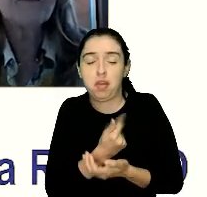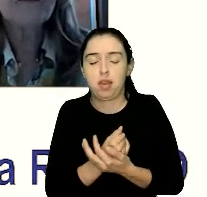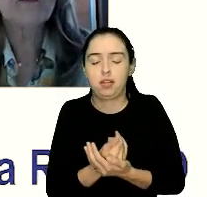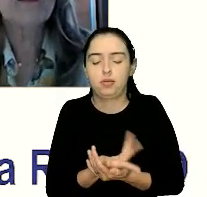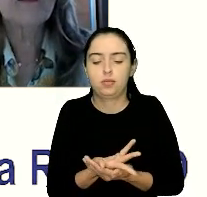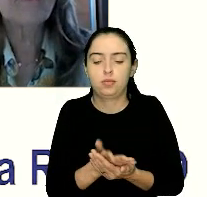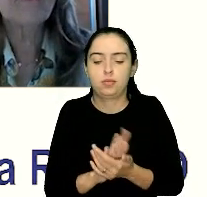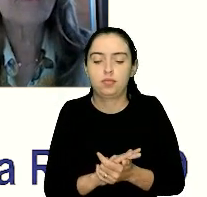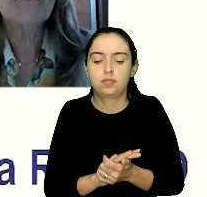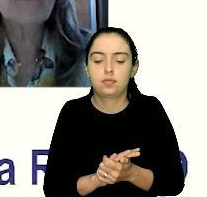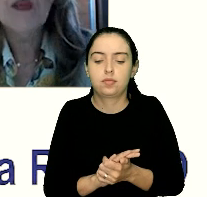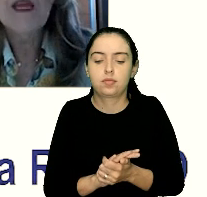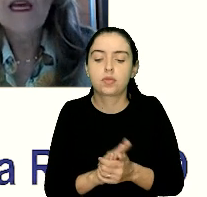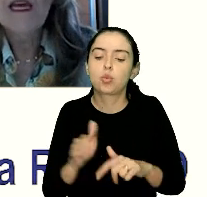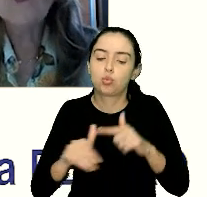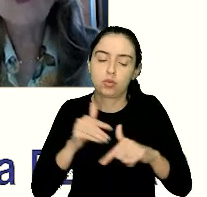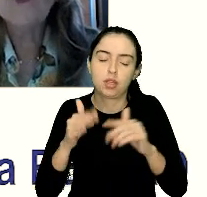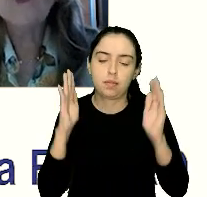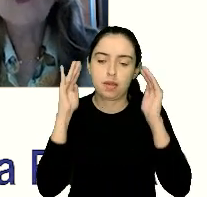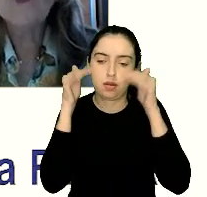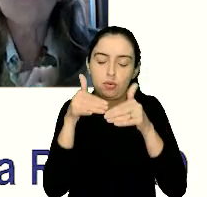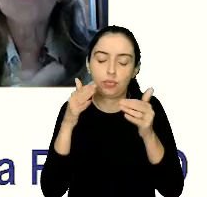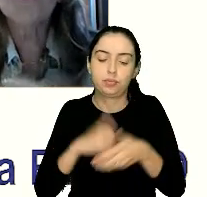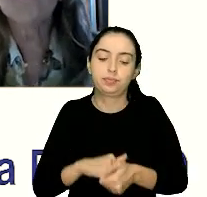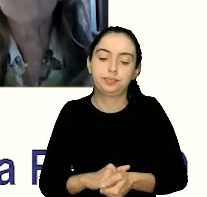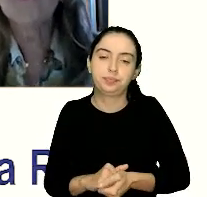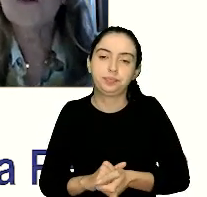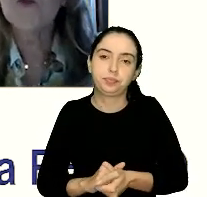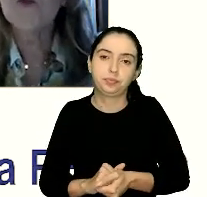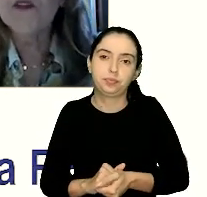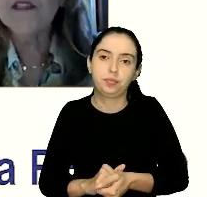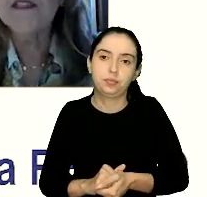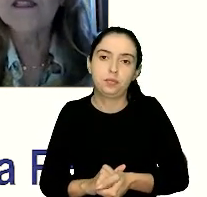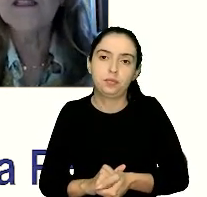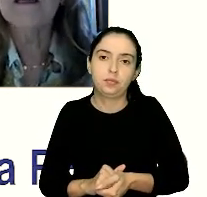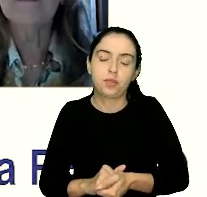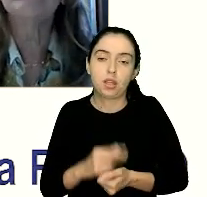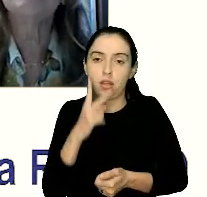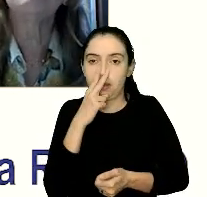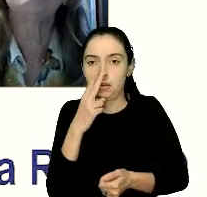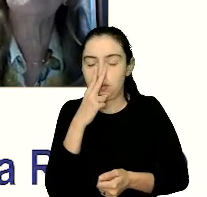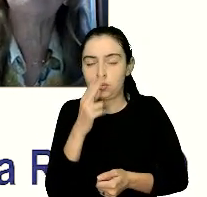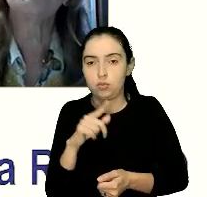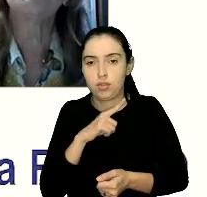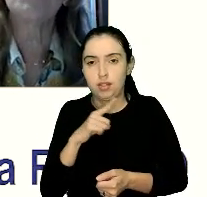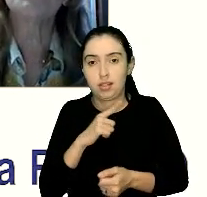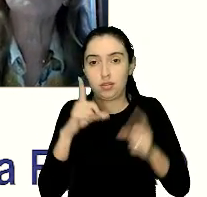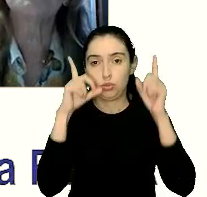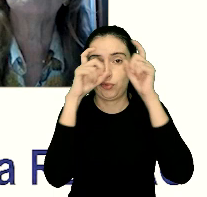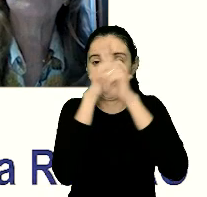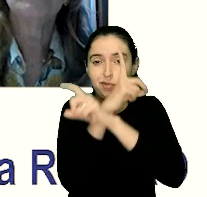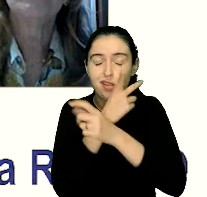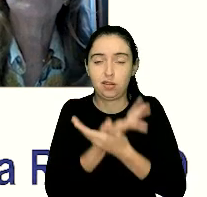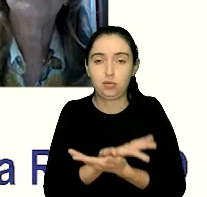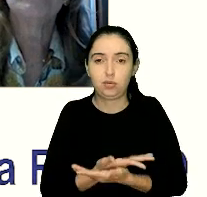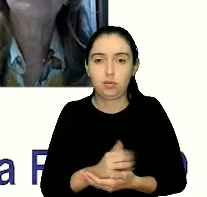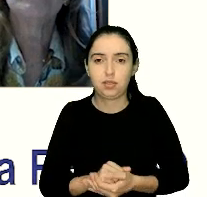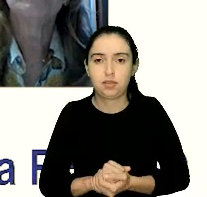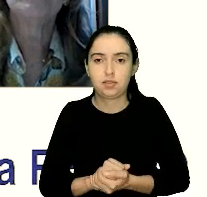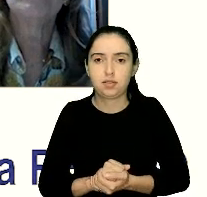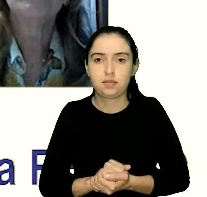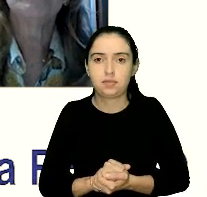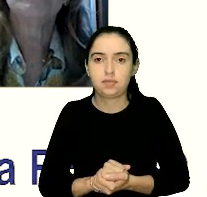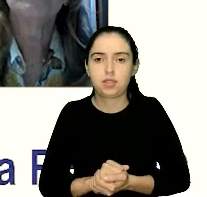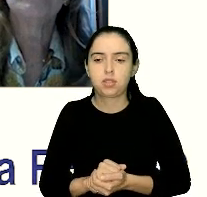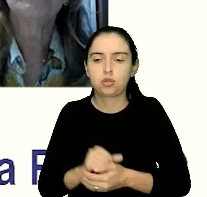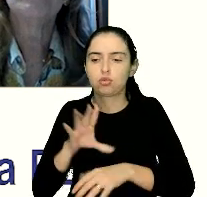trabalho, né? Eu acho que existem alguns dificultadores na abordagem da